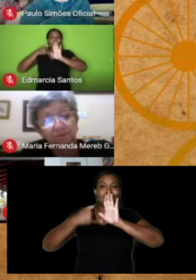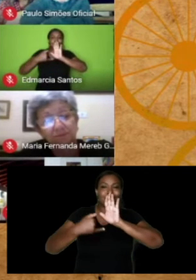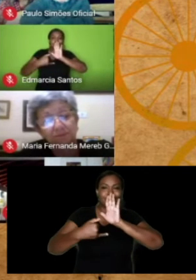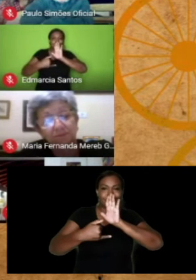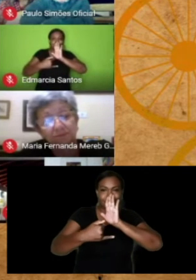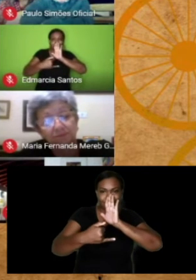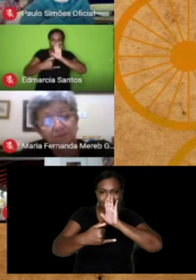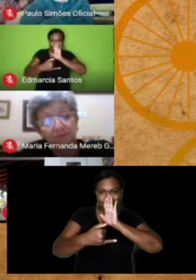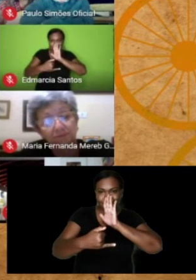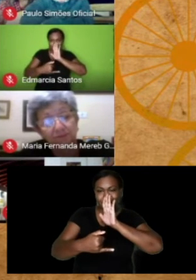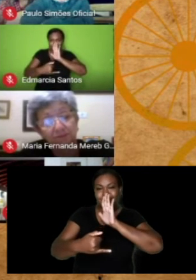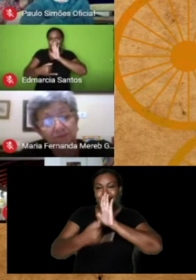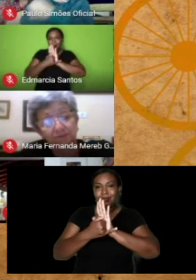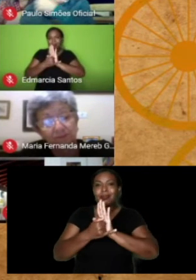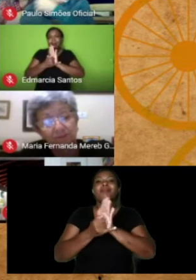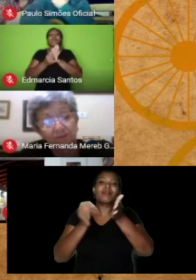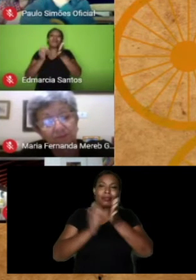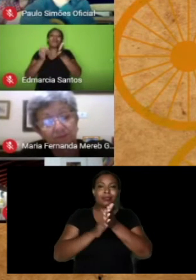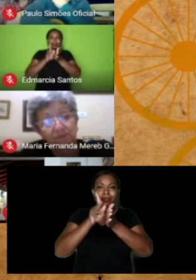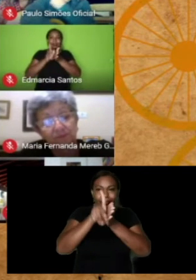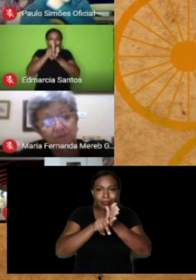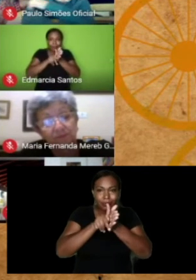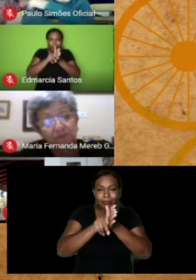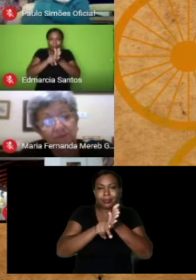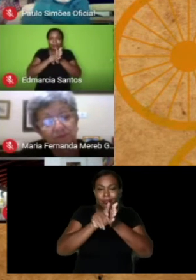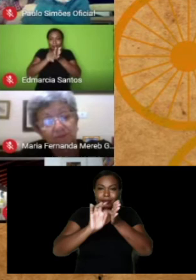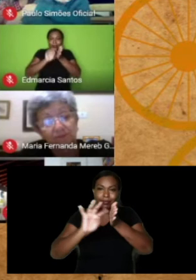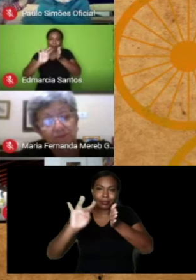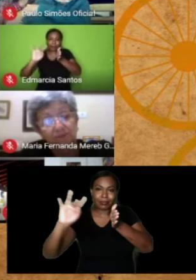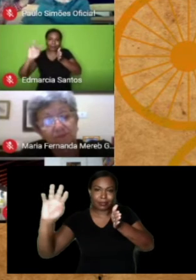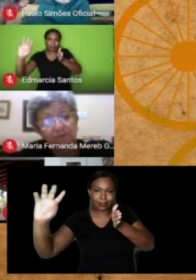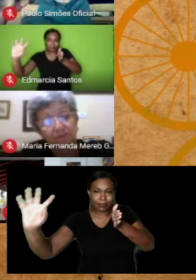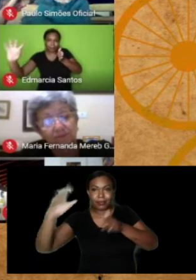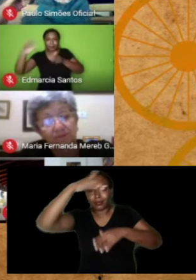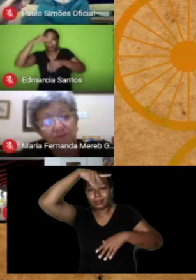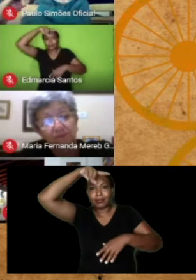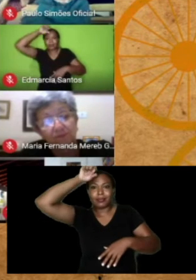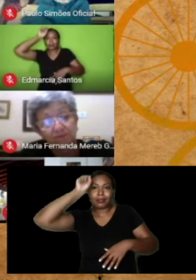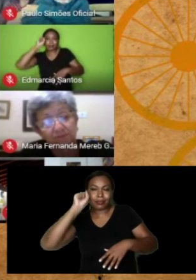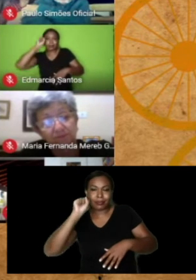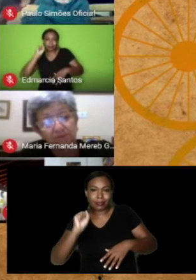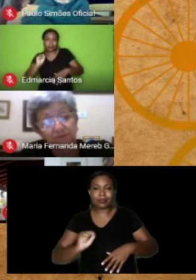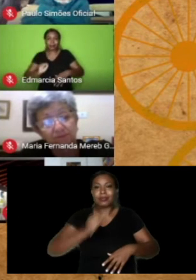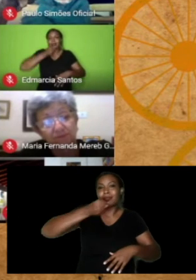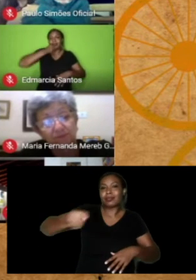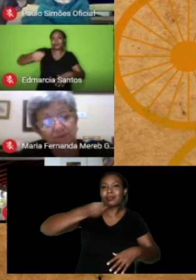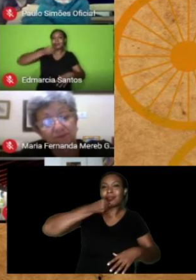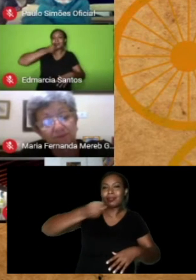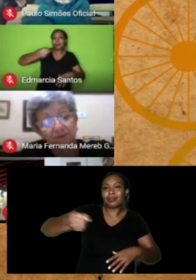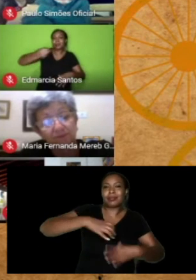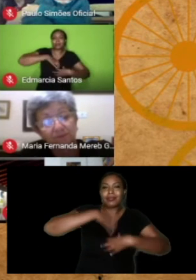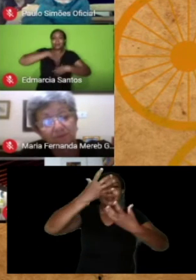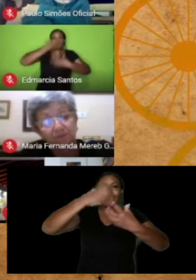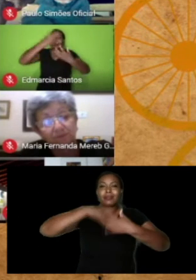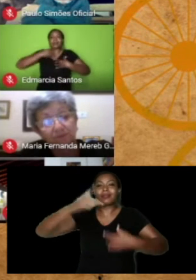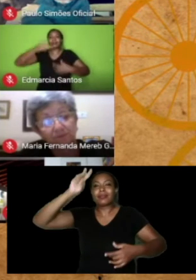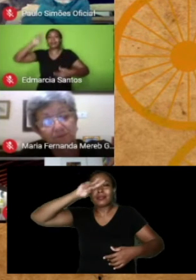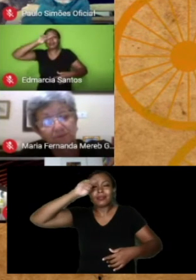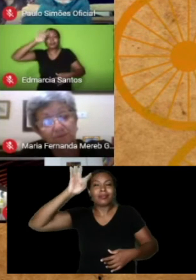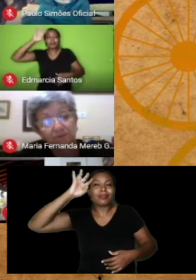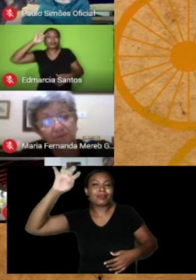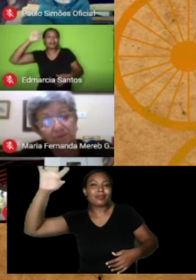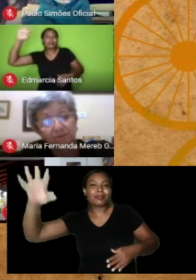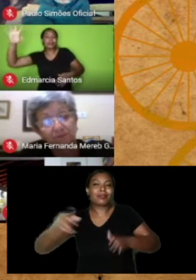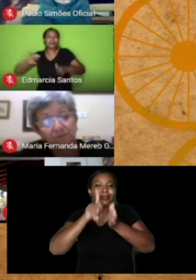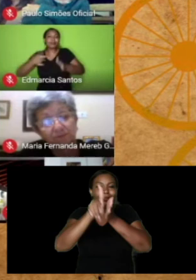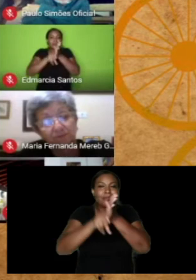Trilhos Culturais de Mato Grosso do Sul realizou ações que narraram a memória do trem e de todos os seus passageiros